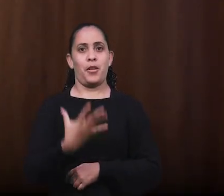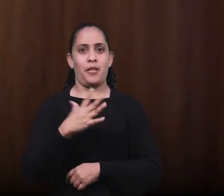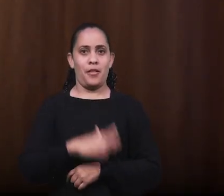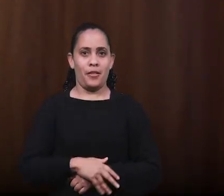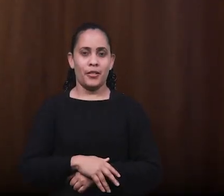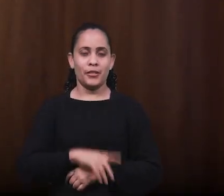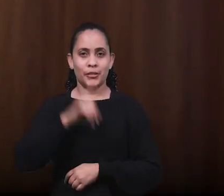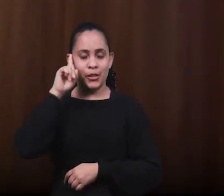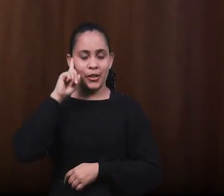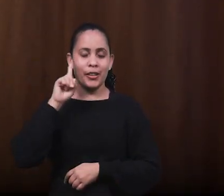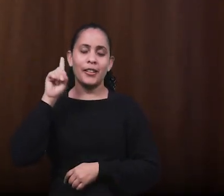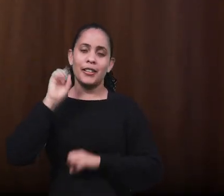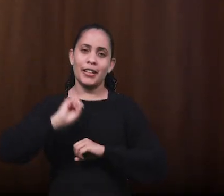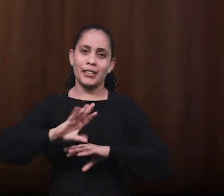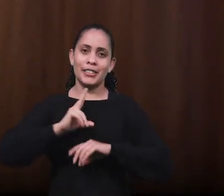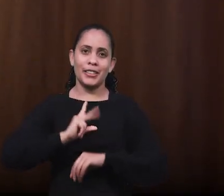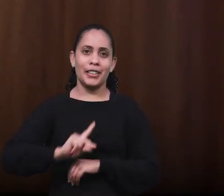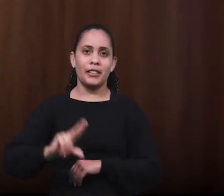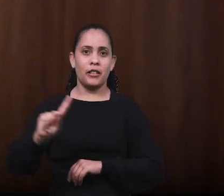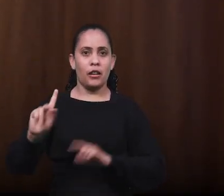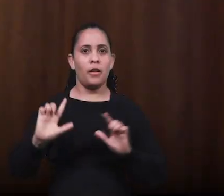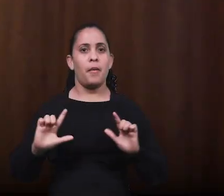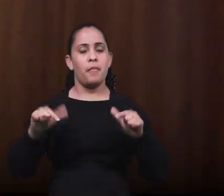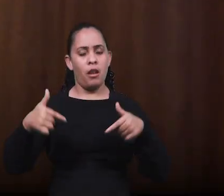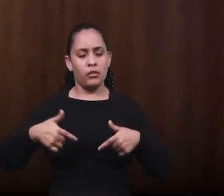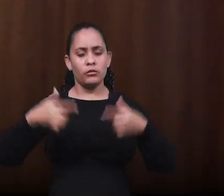bem, preceitos eternos que nos